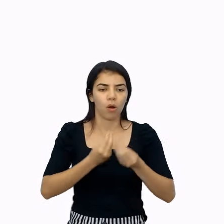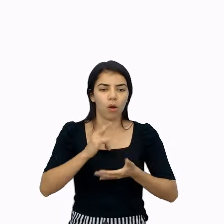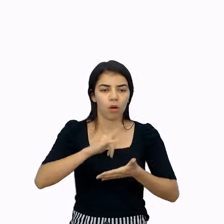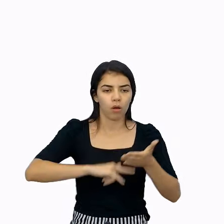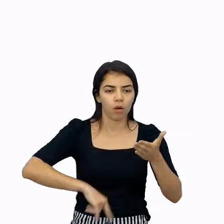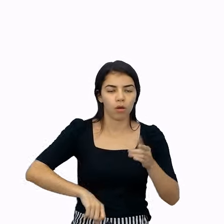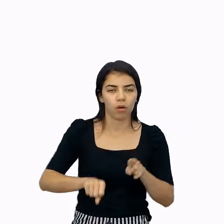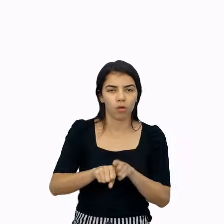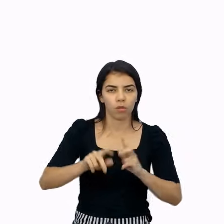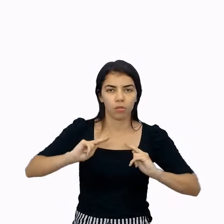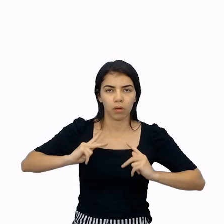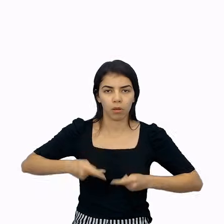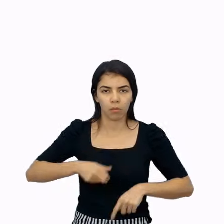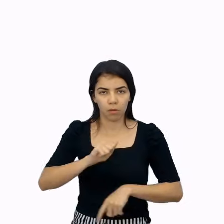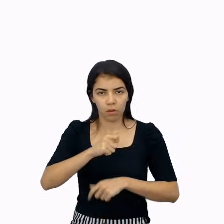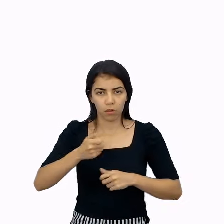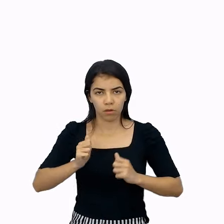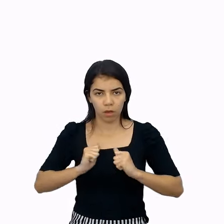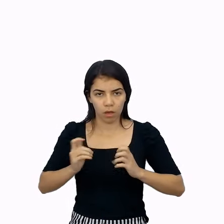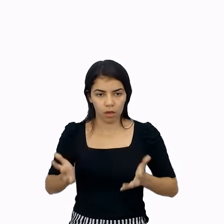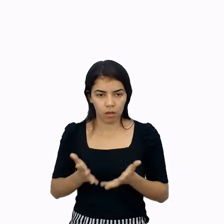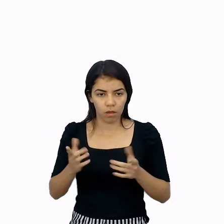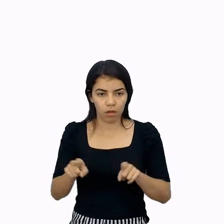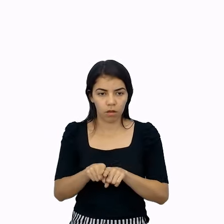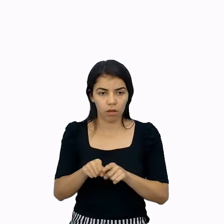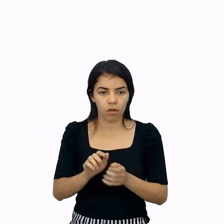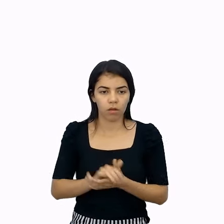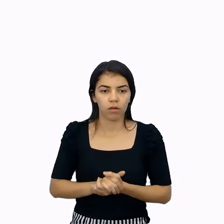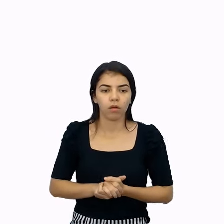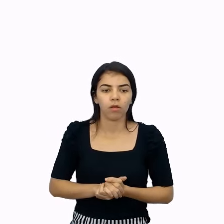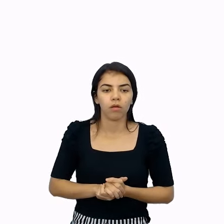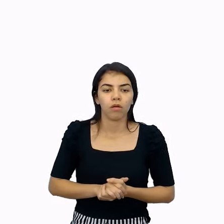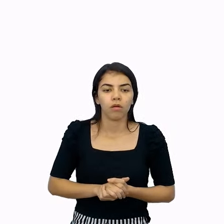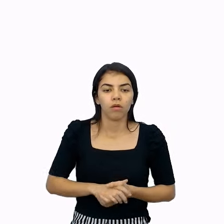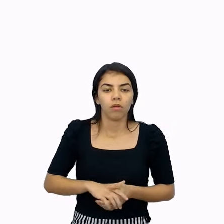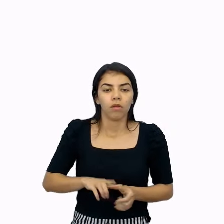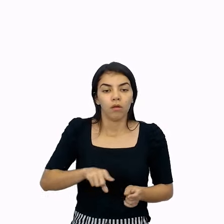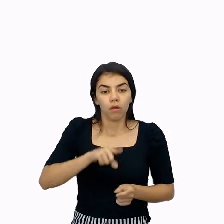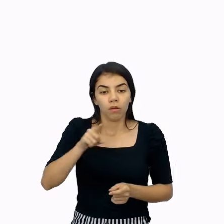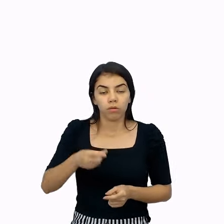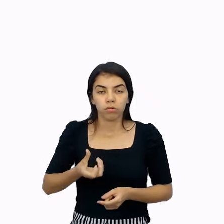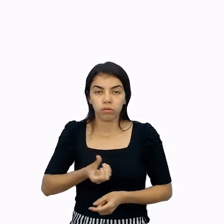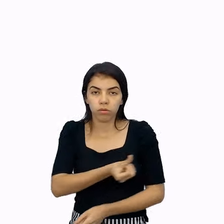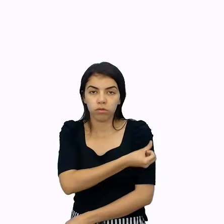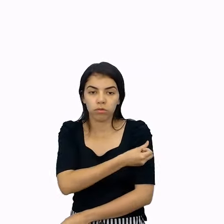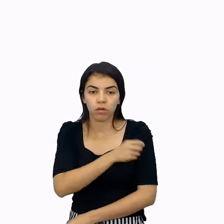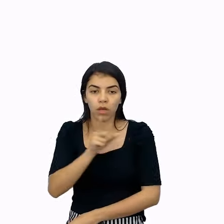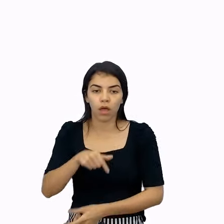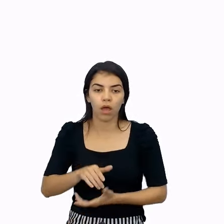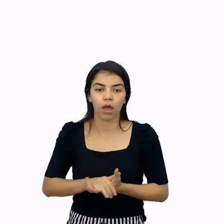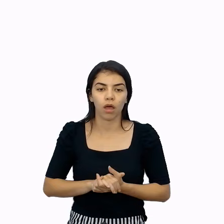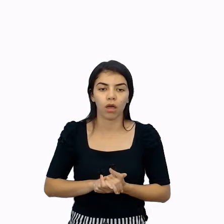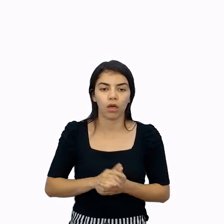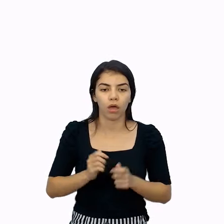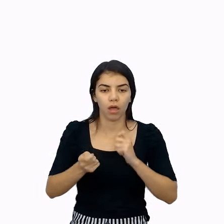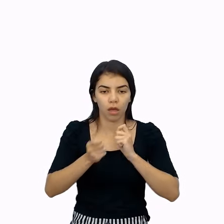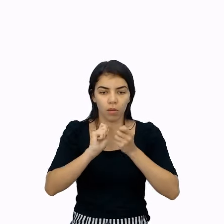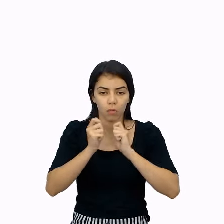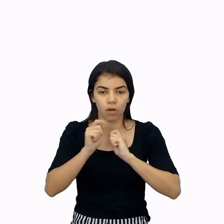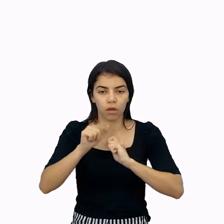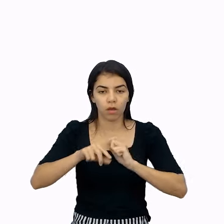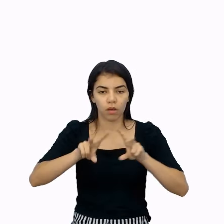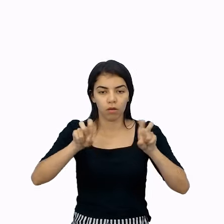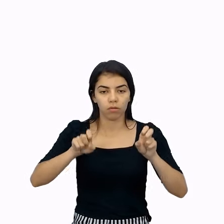para a notícia, reportagem. E no caso do sexto ano, a reportagem tem como tema a escola em